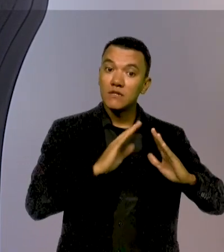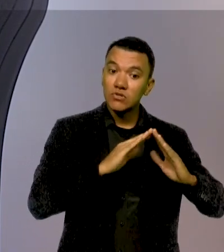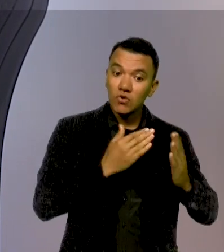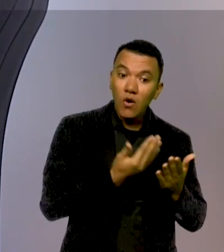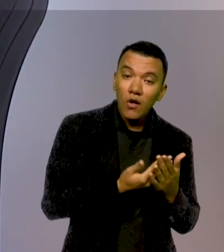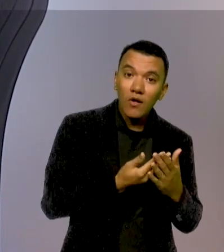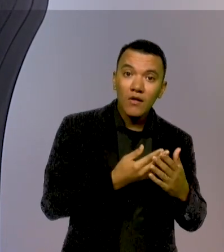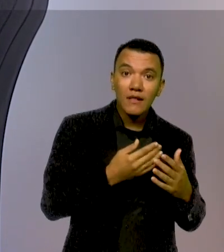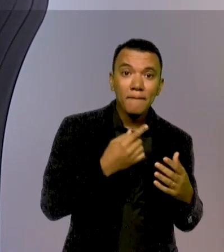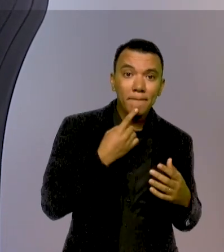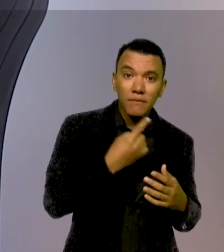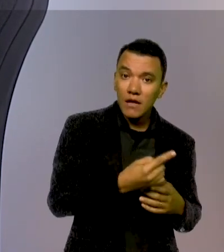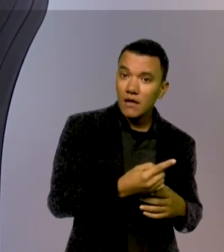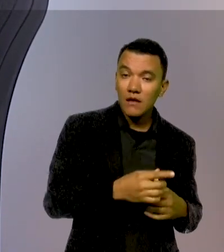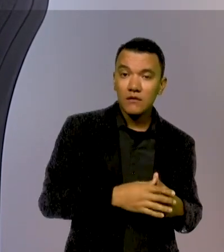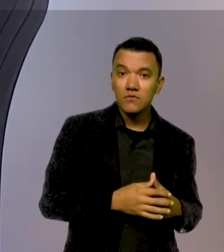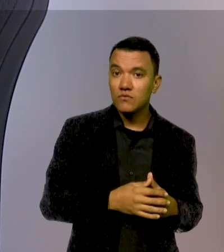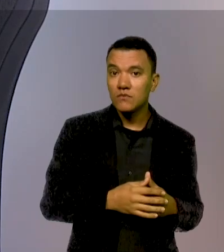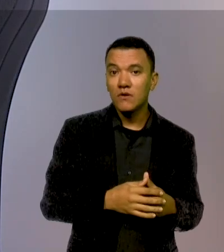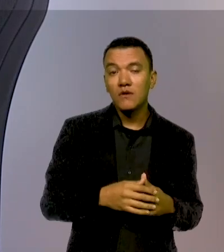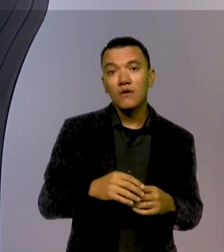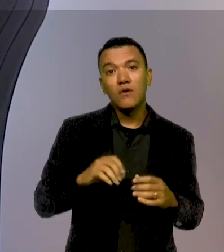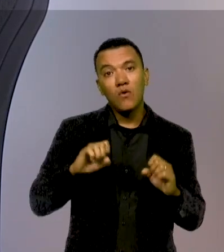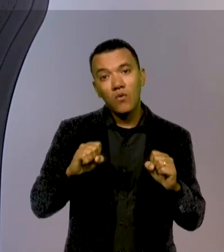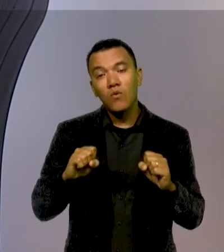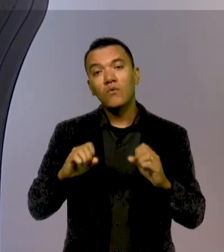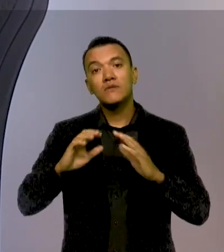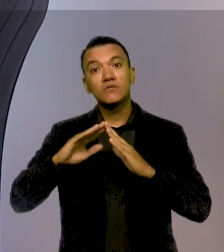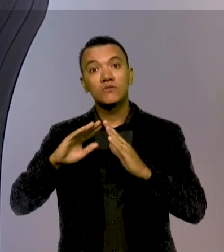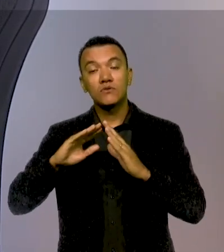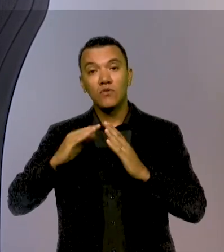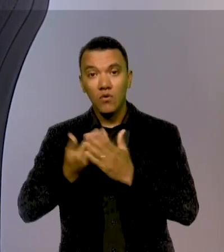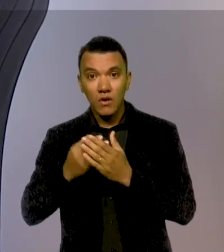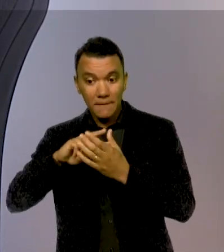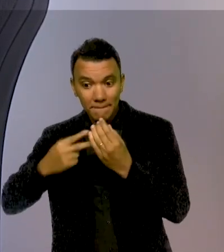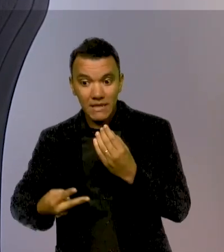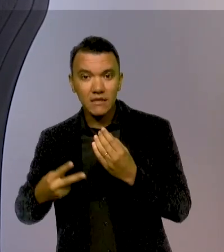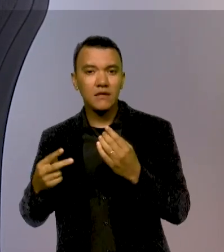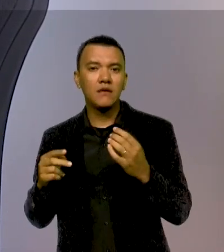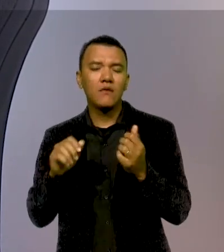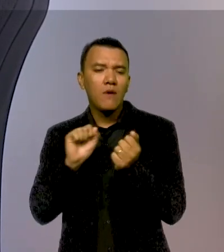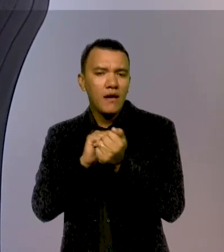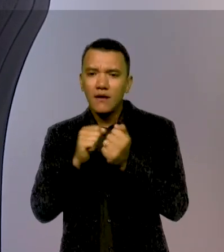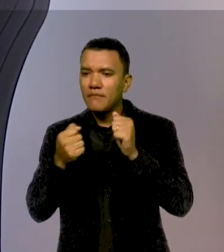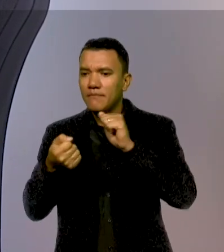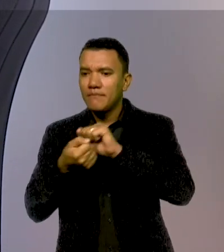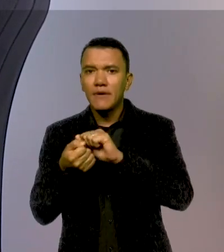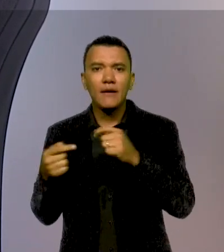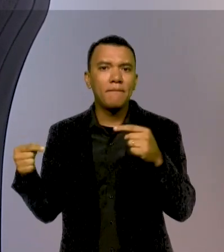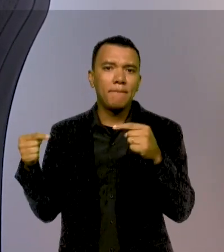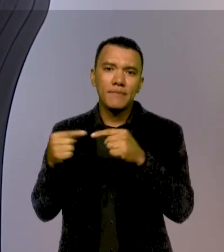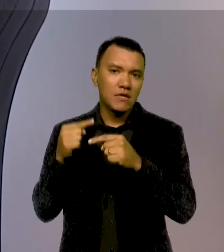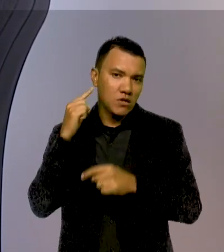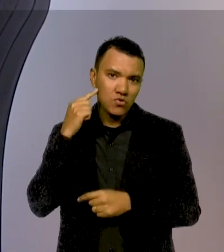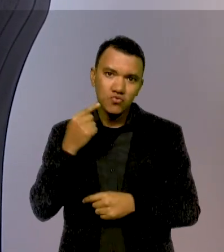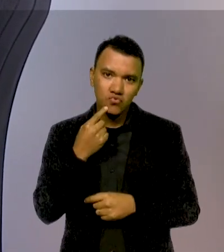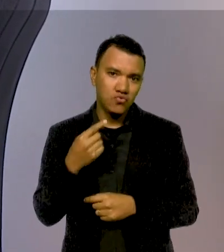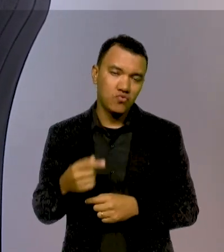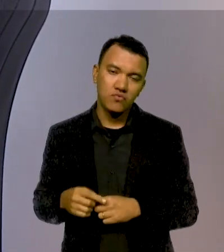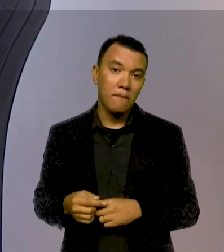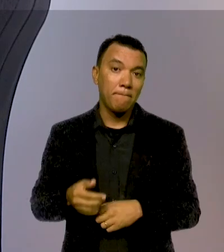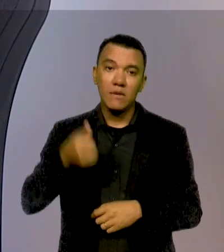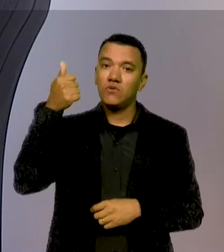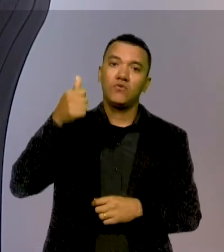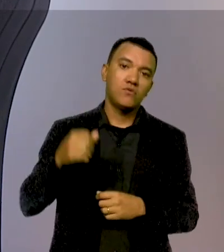da sua casa ou até mesmo a escola bilíngue, que é a escola mais adequada, ela é toda pensada para atender crianças